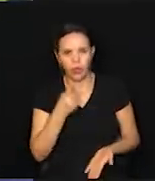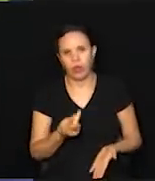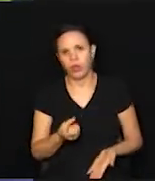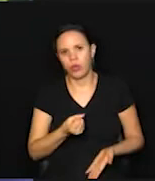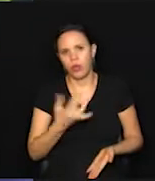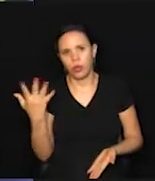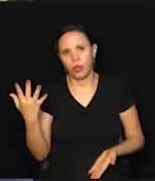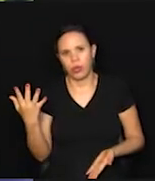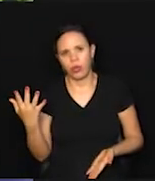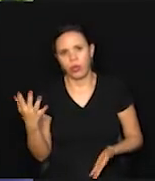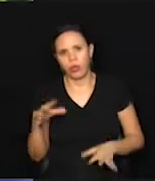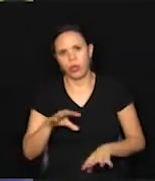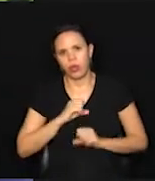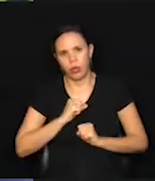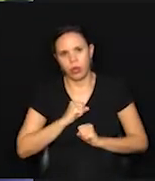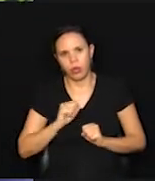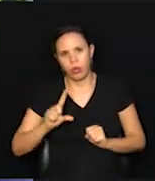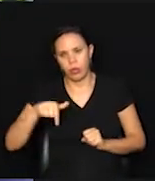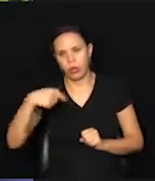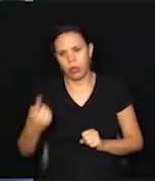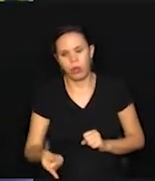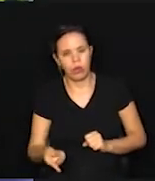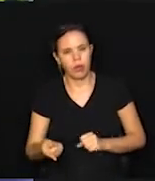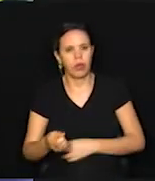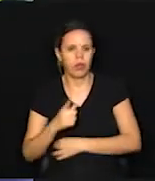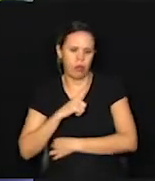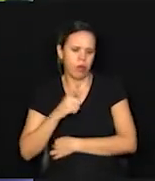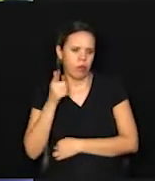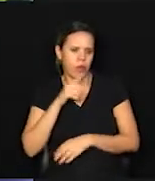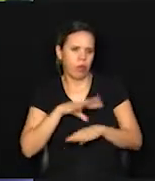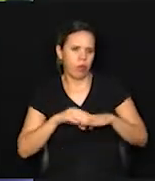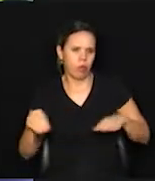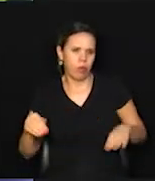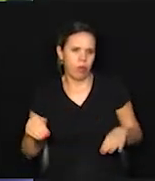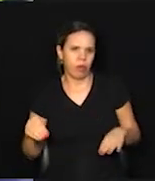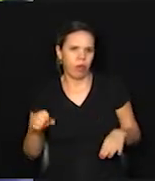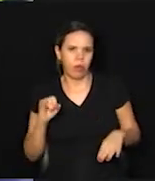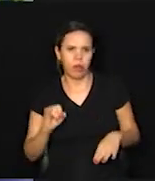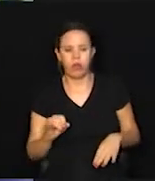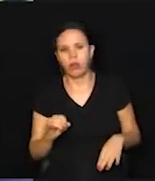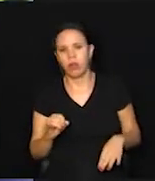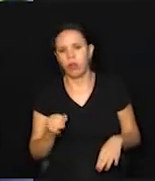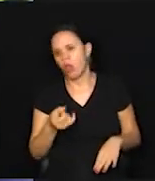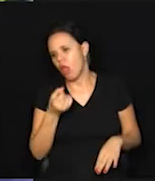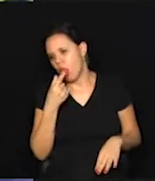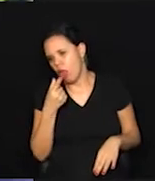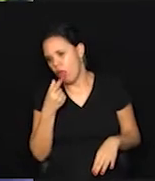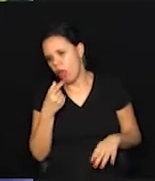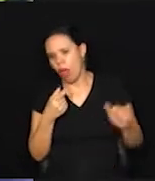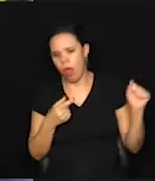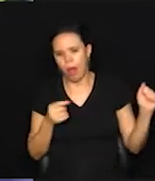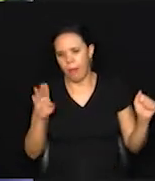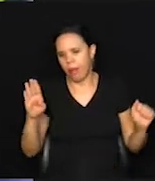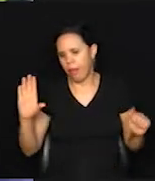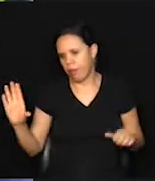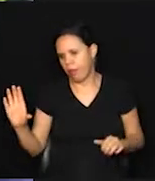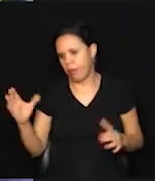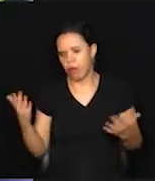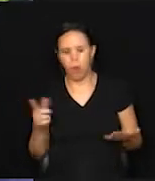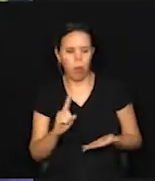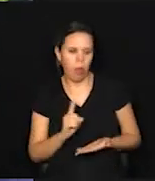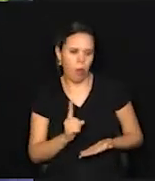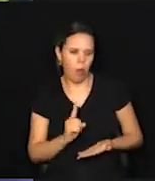carregando alguma sequela posteriormente, mas elas vão se curar. Portanto, se tomar um remédio A, B ou C ou